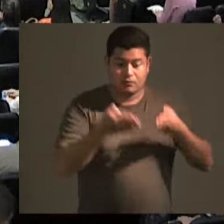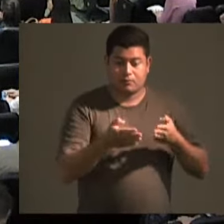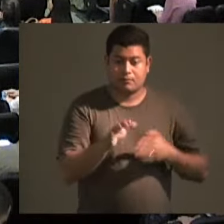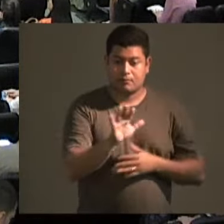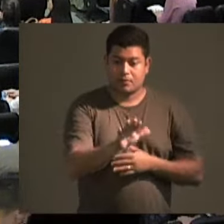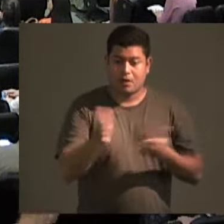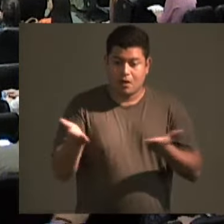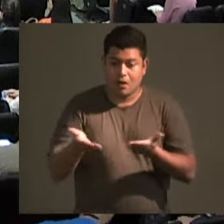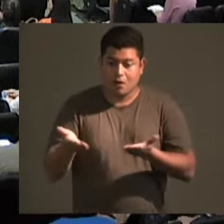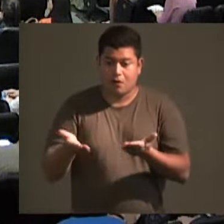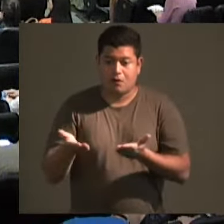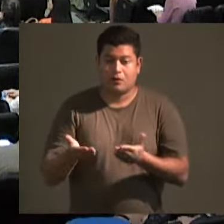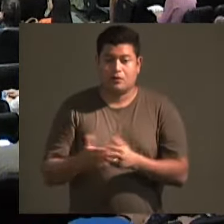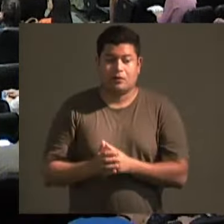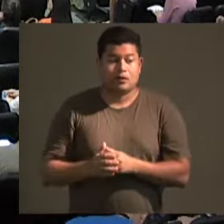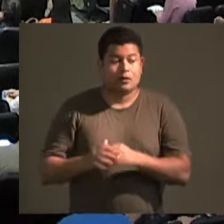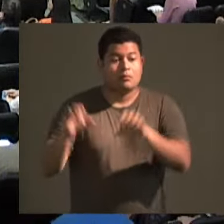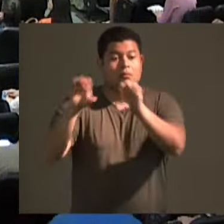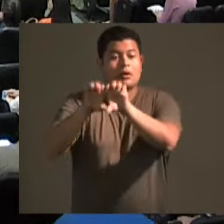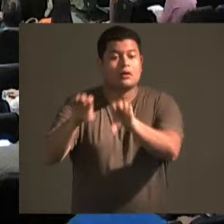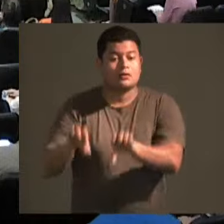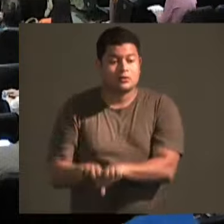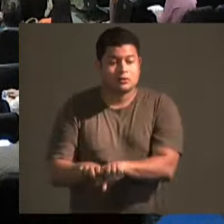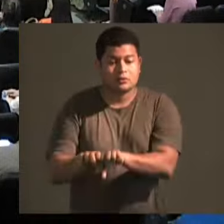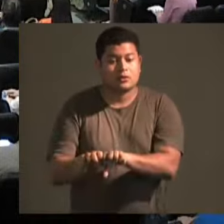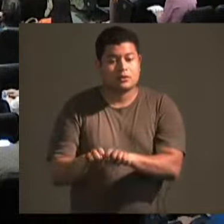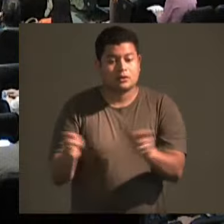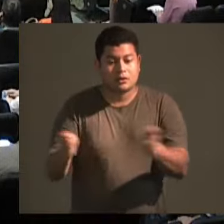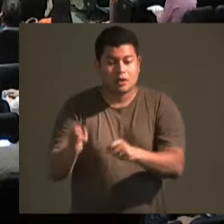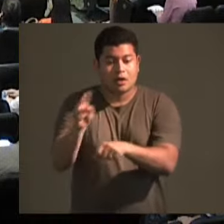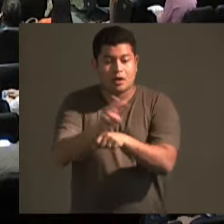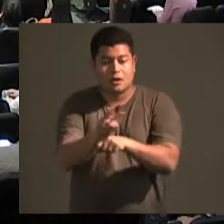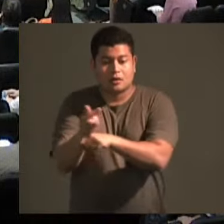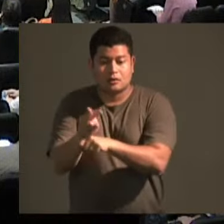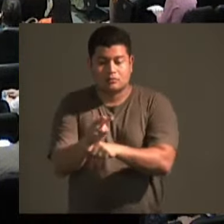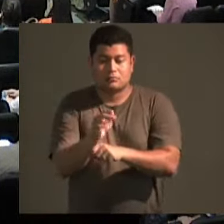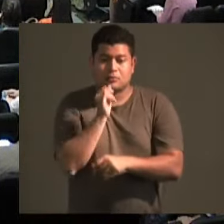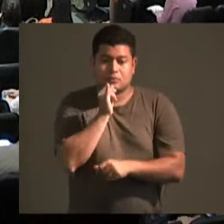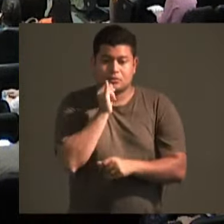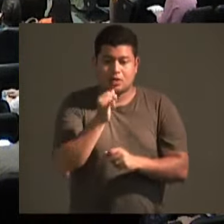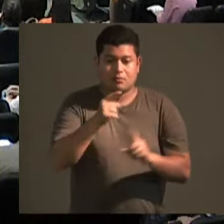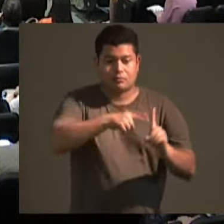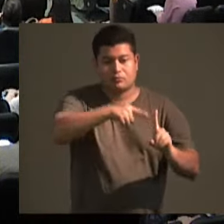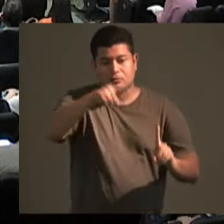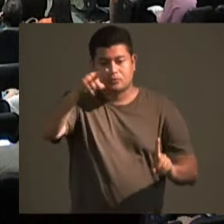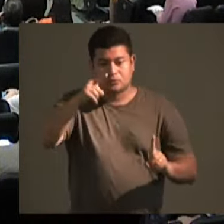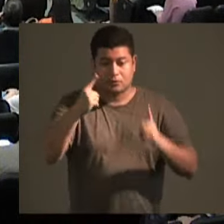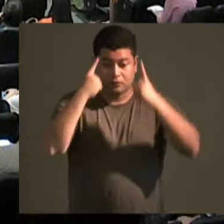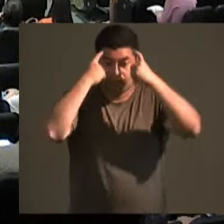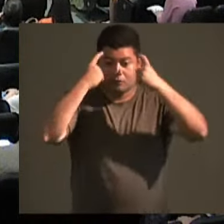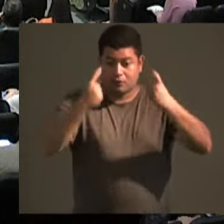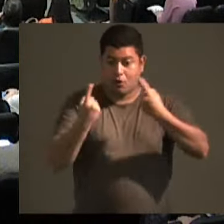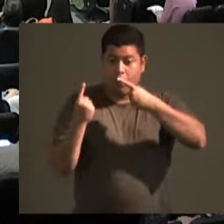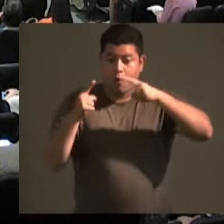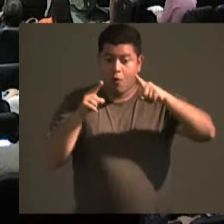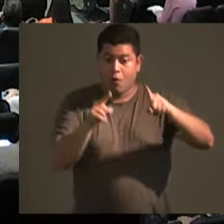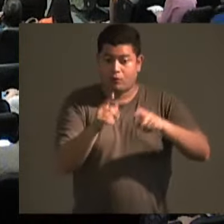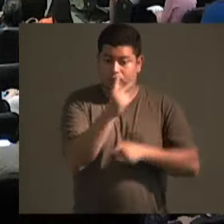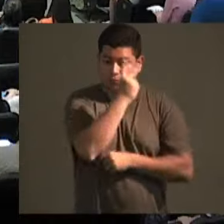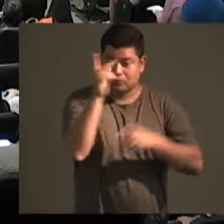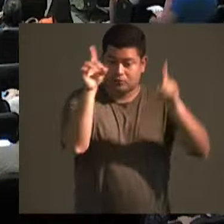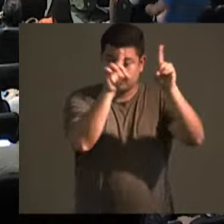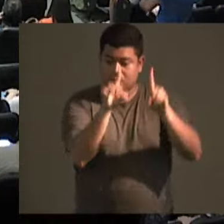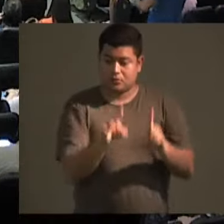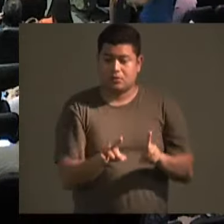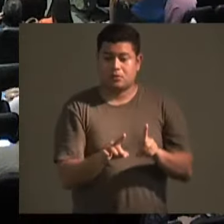painel que possa monitorar os índices de violência contra as pessoas com deficiência, eu acho que